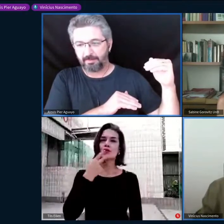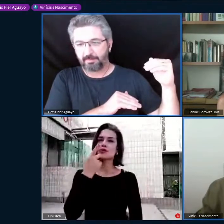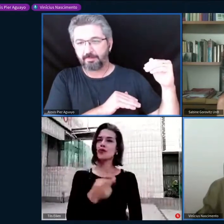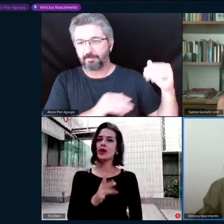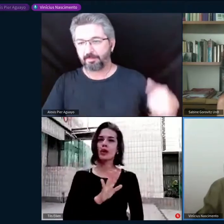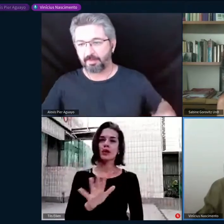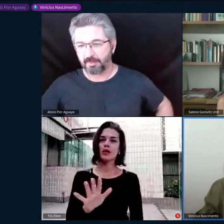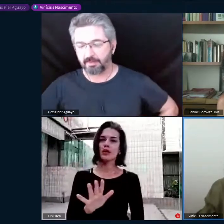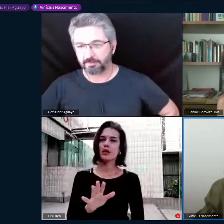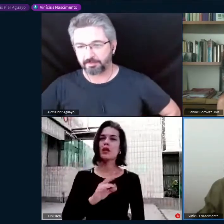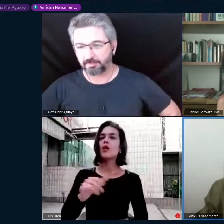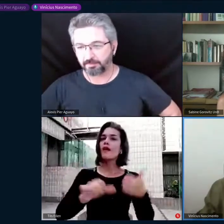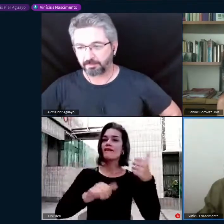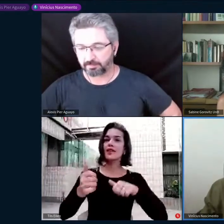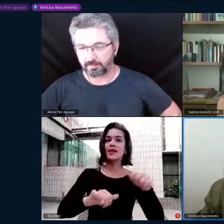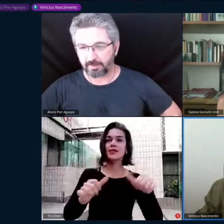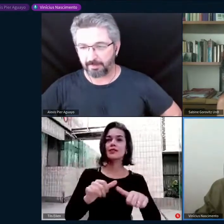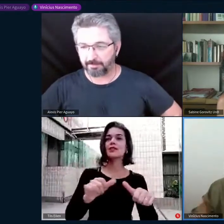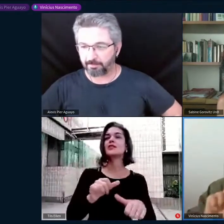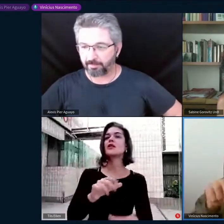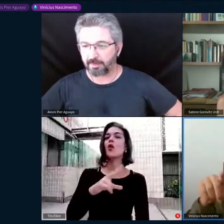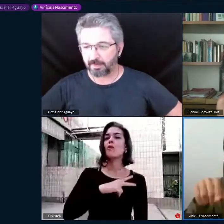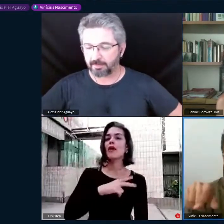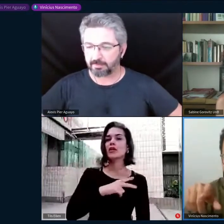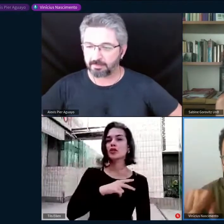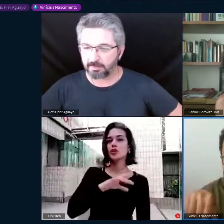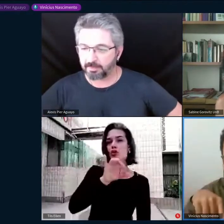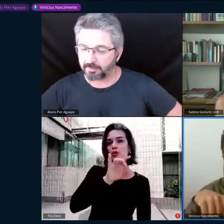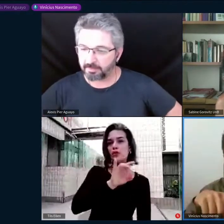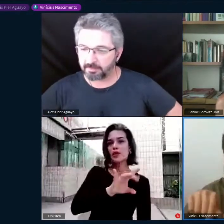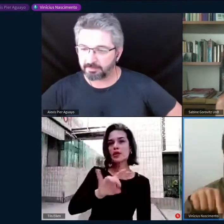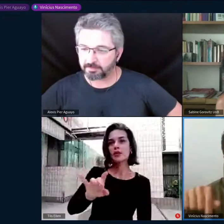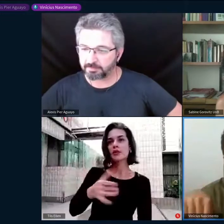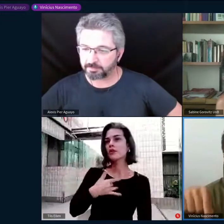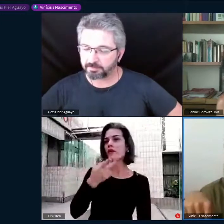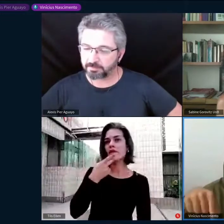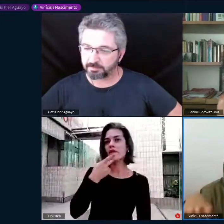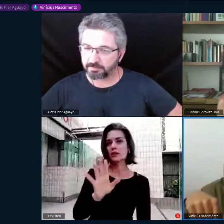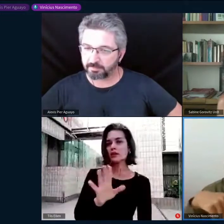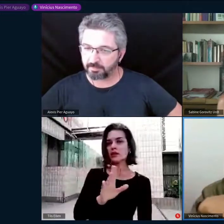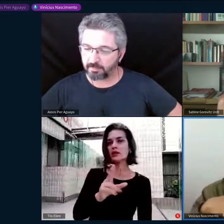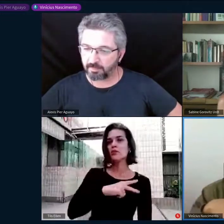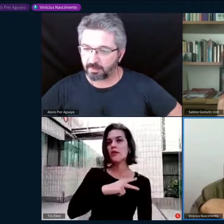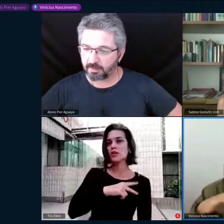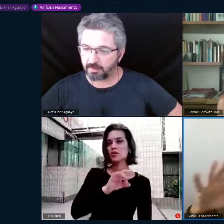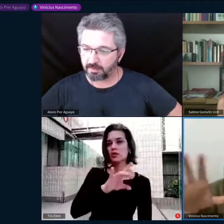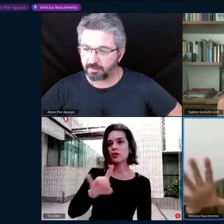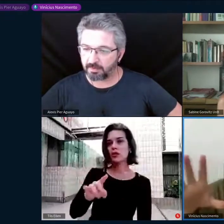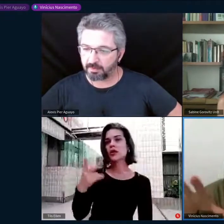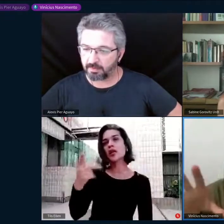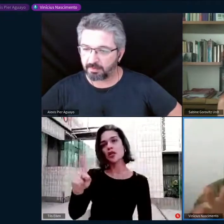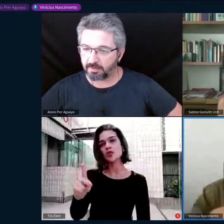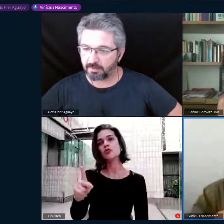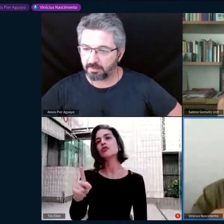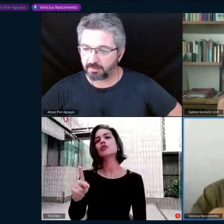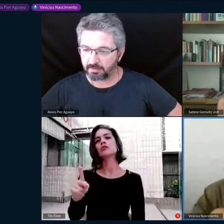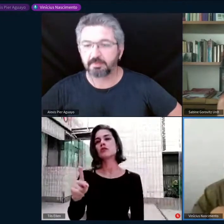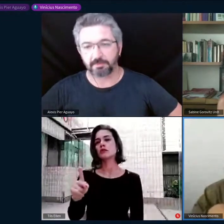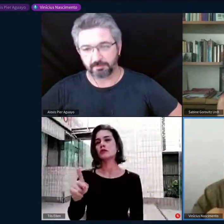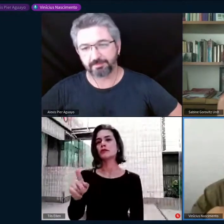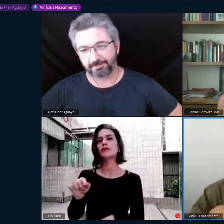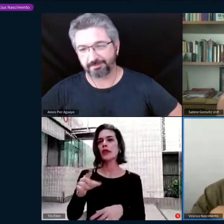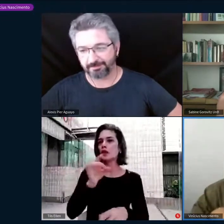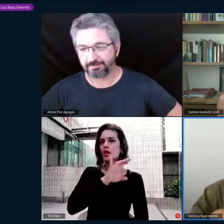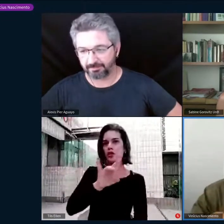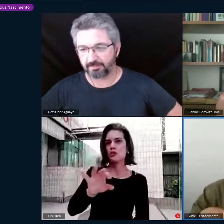não as individuais. Eu acho que as que você trouxe, eu nem tô falando dos individuais, eu acho que as que você trouxe mesmo. As individuais não mesmo, acho que você